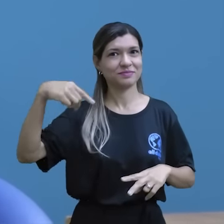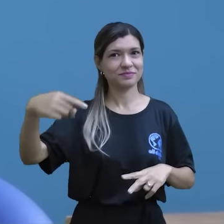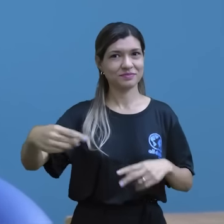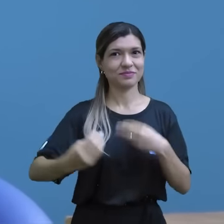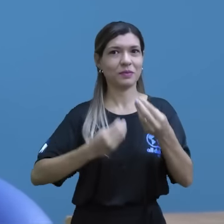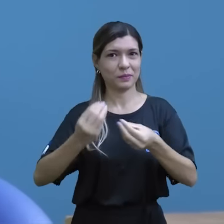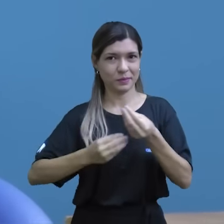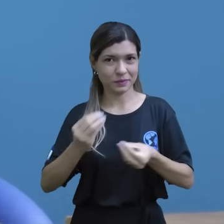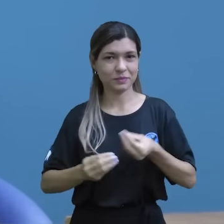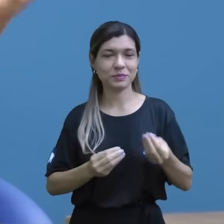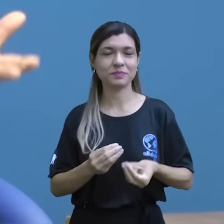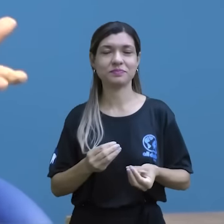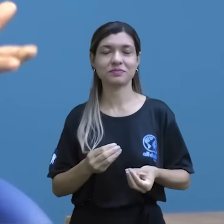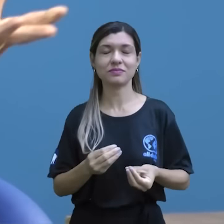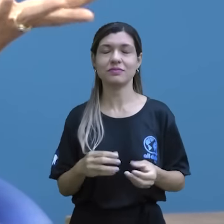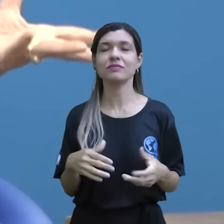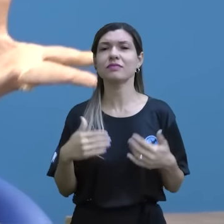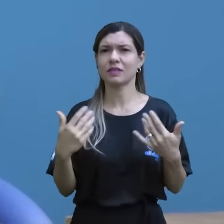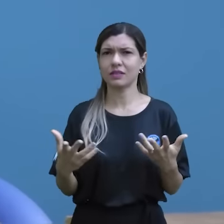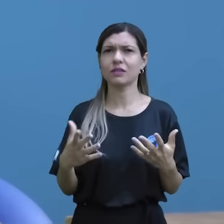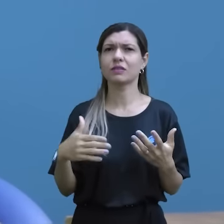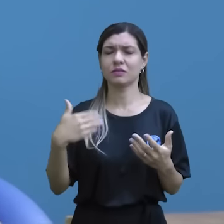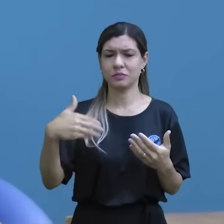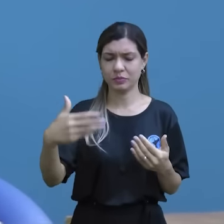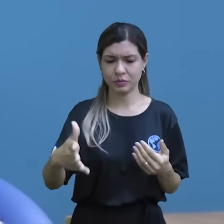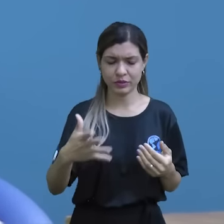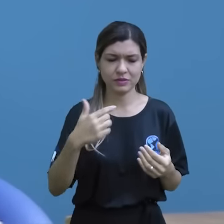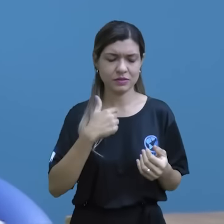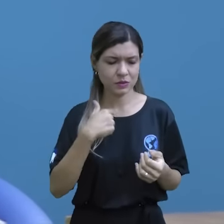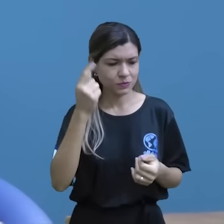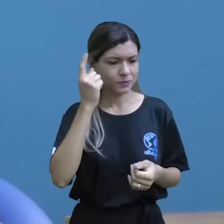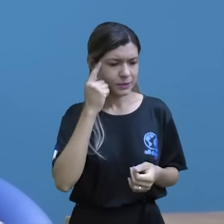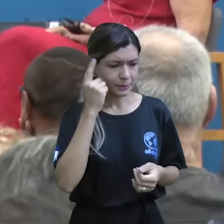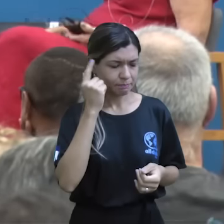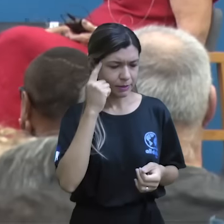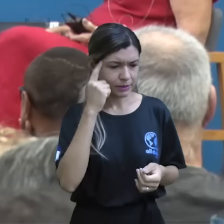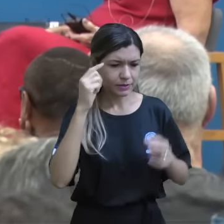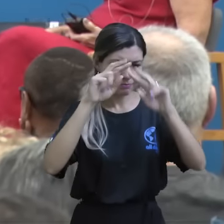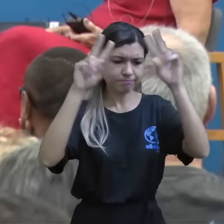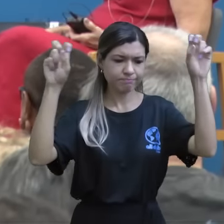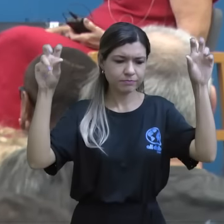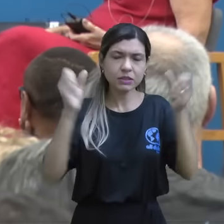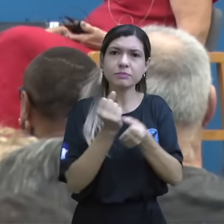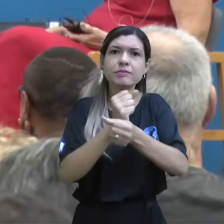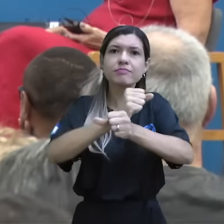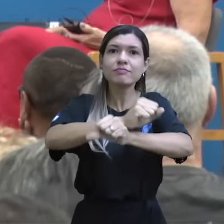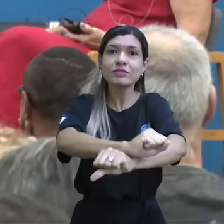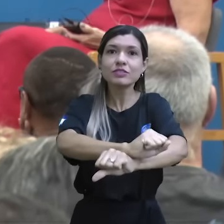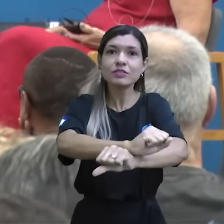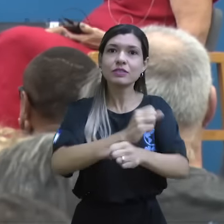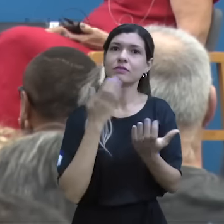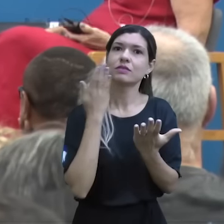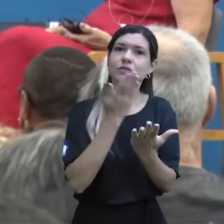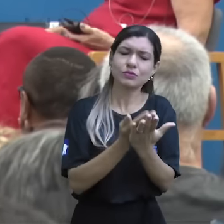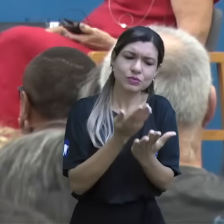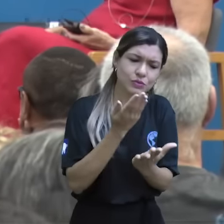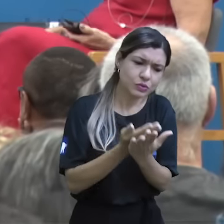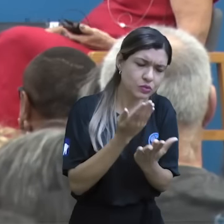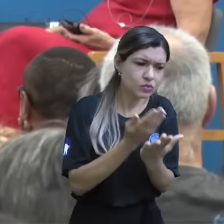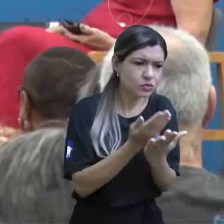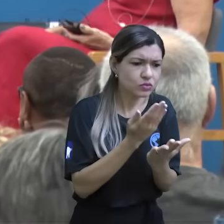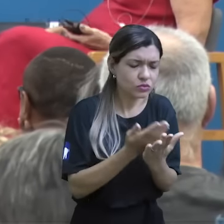eu não era para que eu não ia fazer Brasil uma biografia junto com a Heloísa, quem ia fazer eram os meus professores, que eu